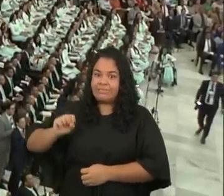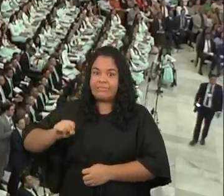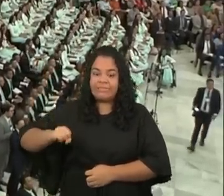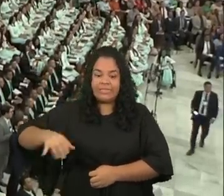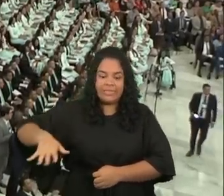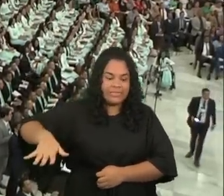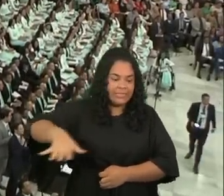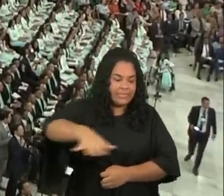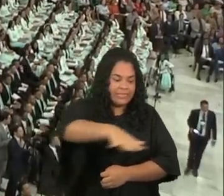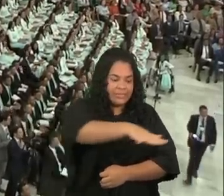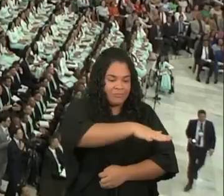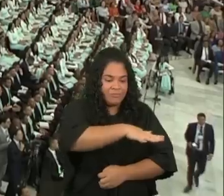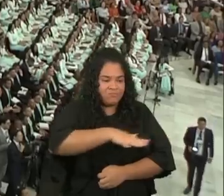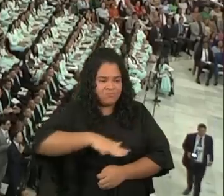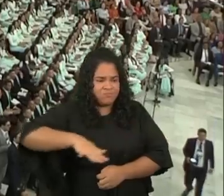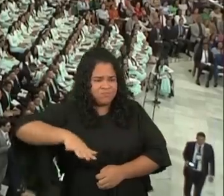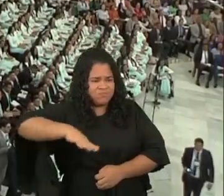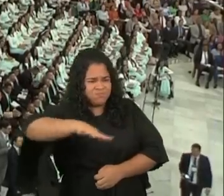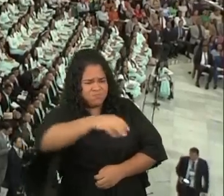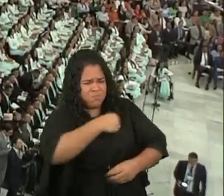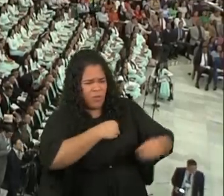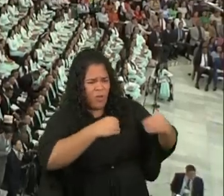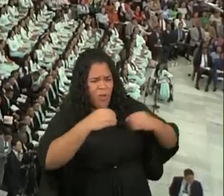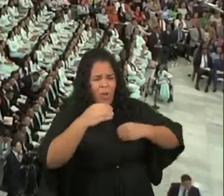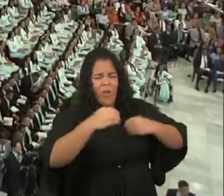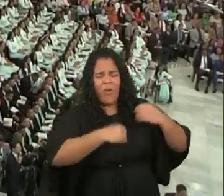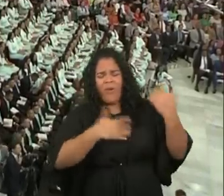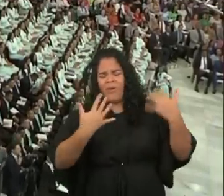caminhos se